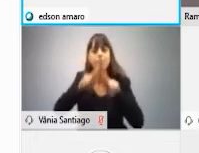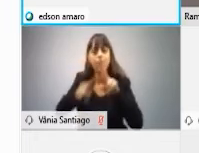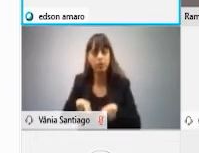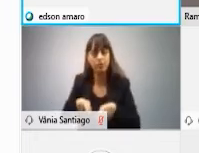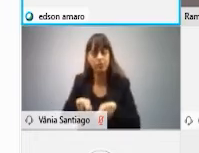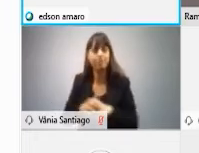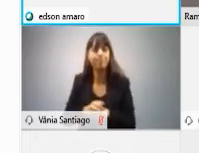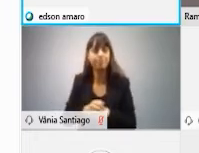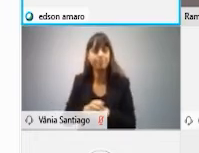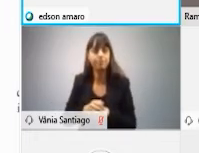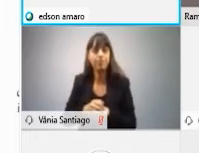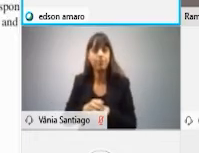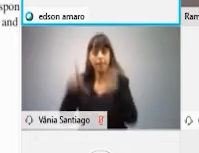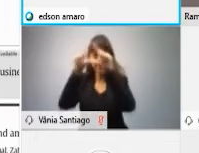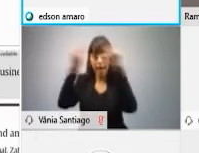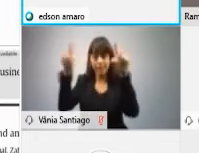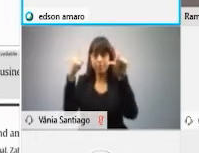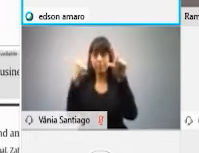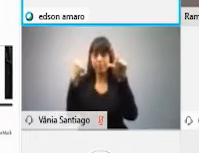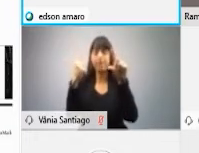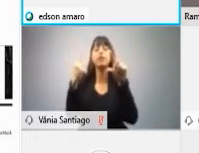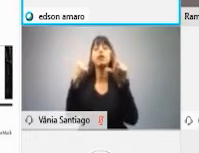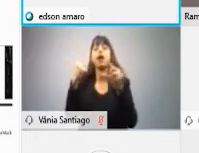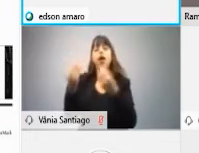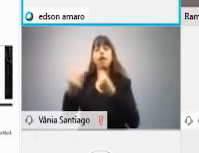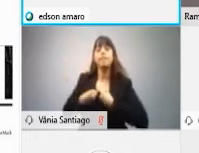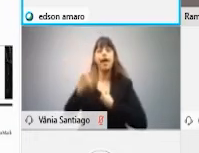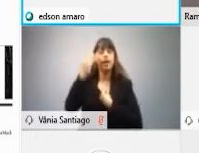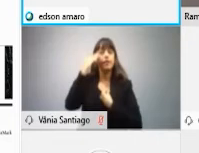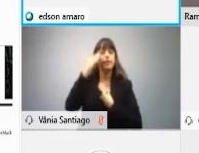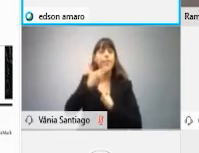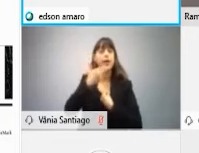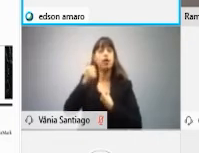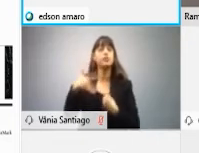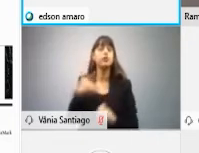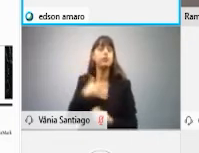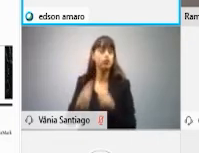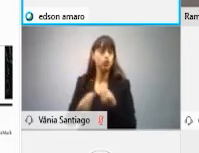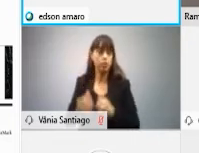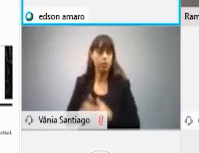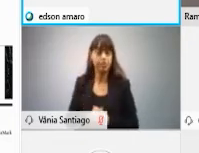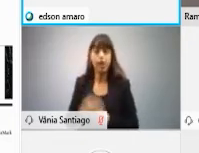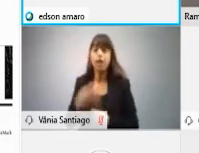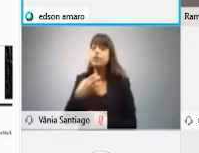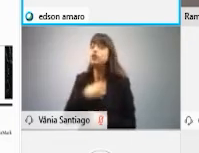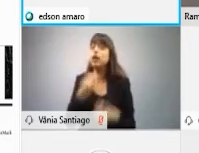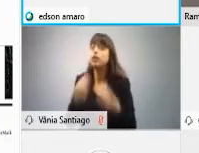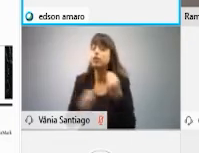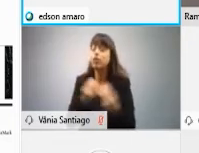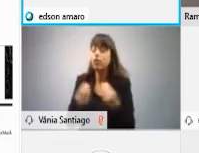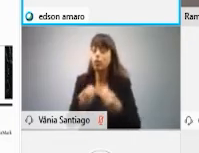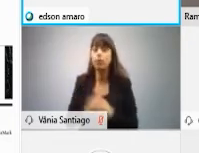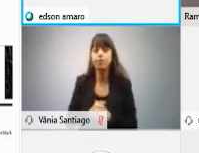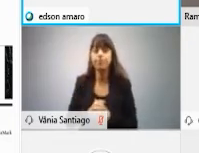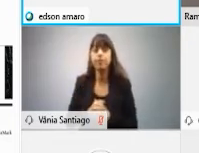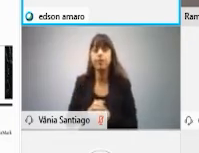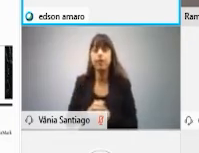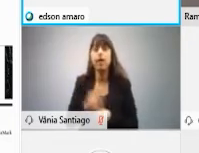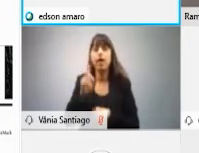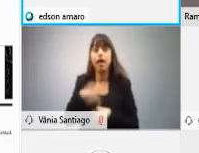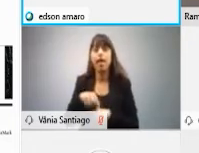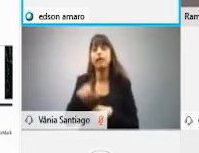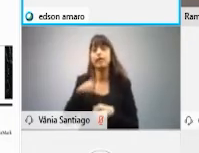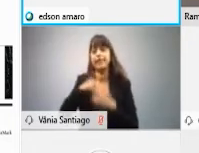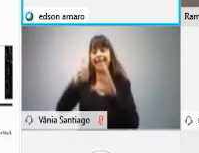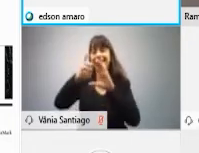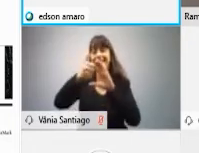muito importantes para a gente entender como melhora a saúde. E a forma de fazer isso, né, é através de 4 grandes características. A primeira é a